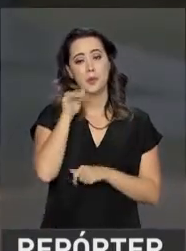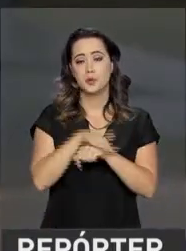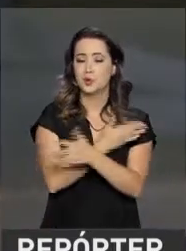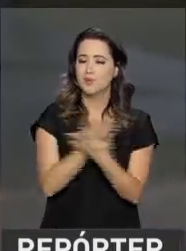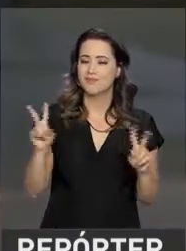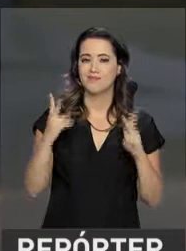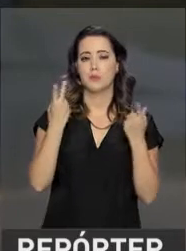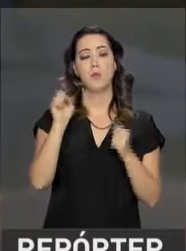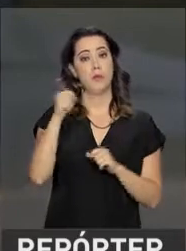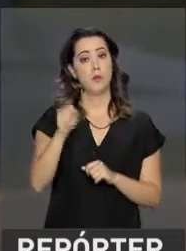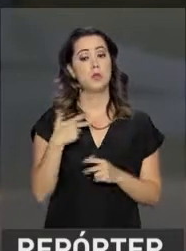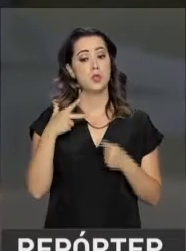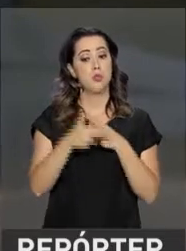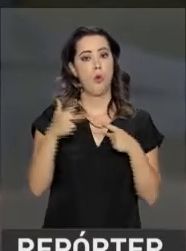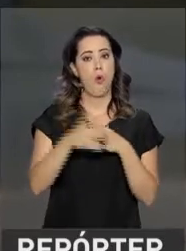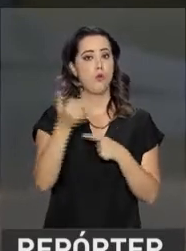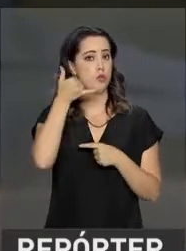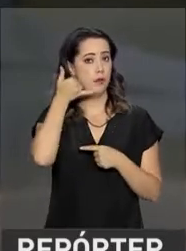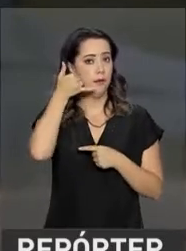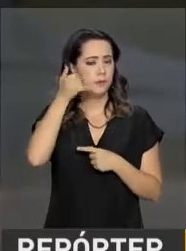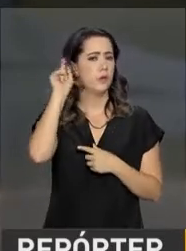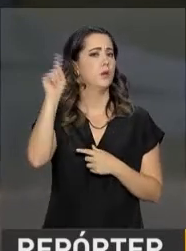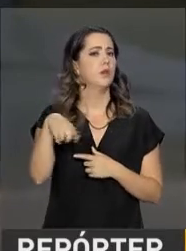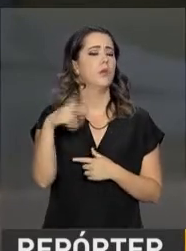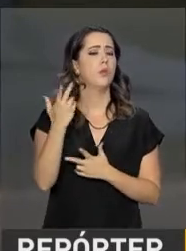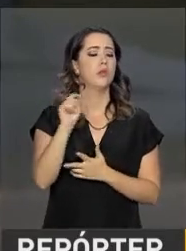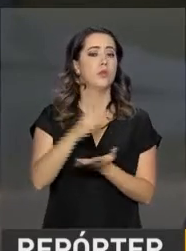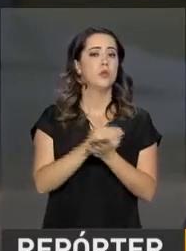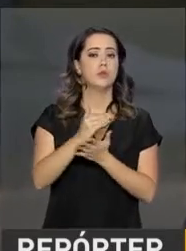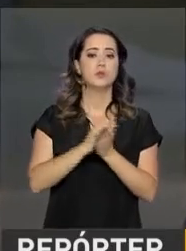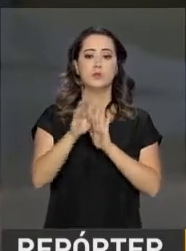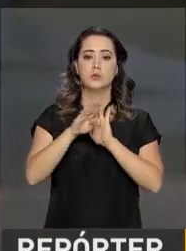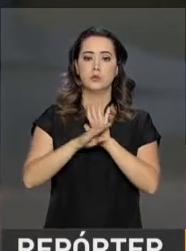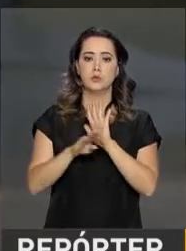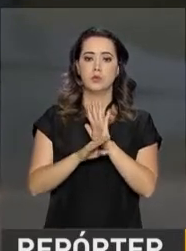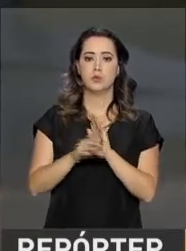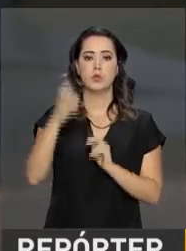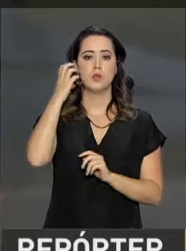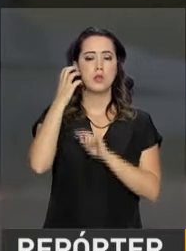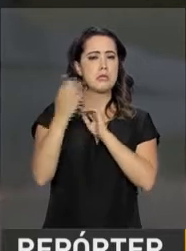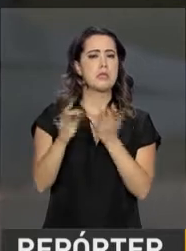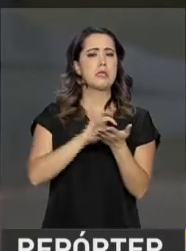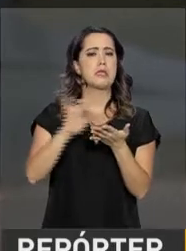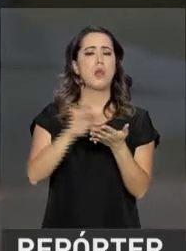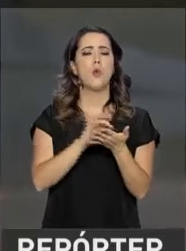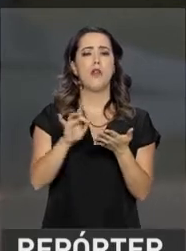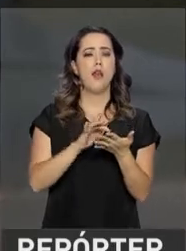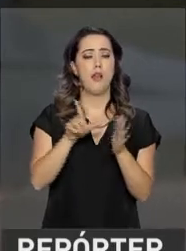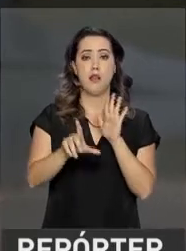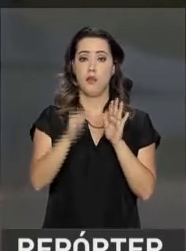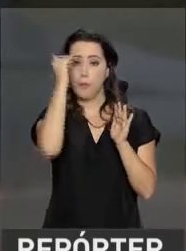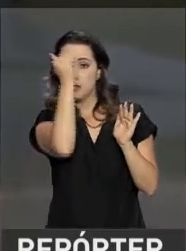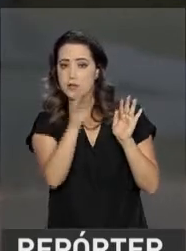roberta isso mesmo esses bloqueios eles são resultado da implementação do projecto celular legal da anatel agência